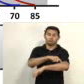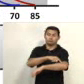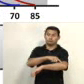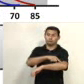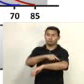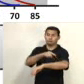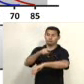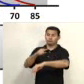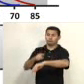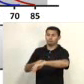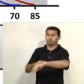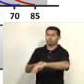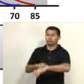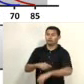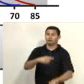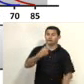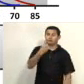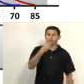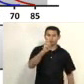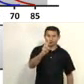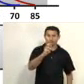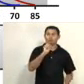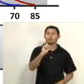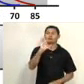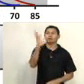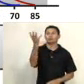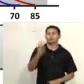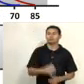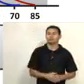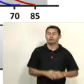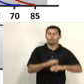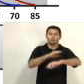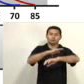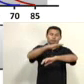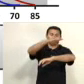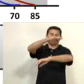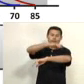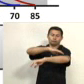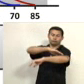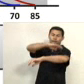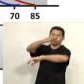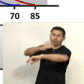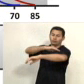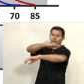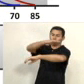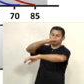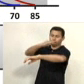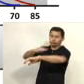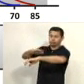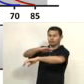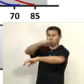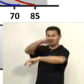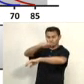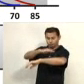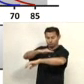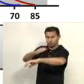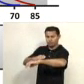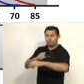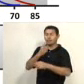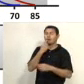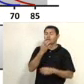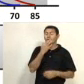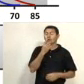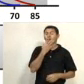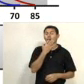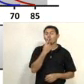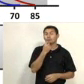tenho um desvio padrão de 15. Olha só o que aconteceu com essa curva. Quando eu tenho um desvio padrão na curva vermelha, eu